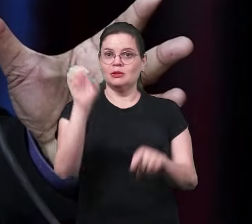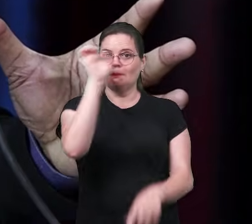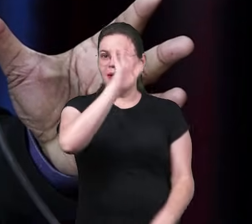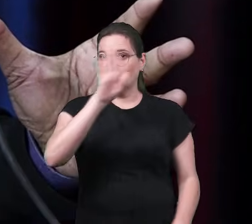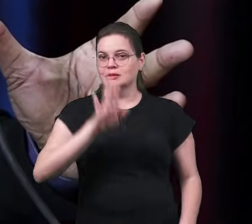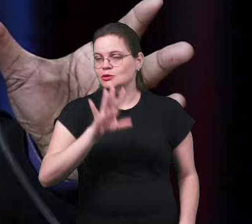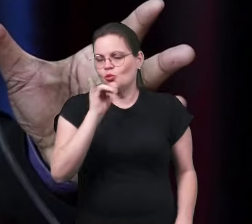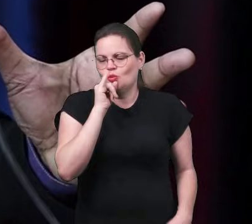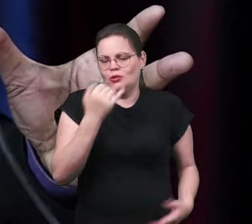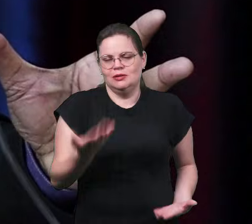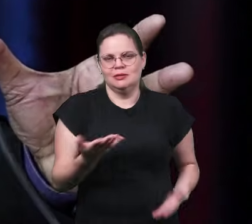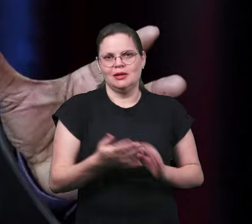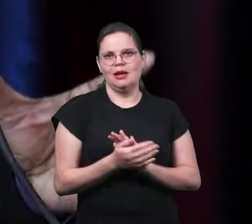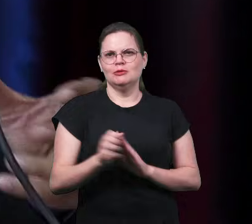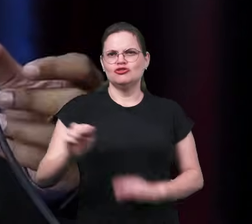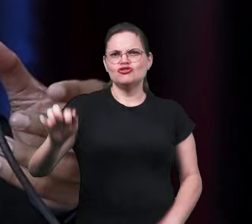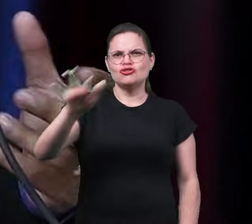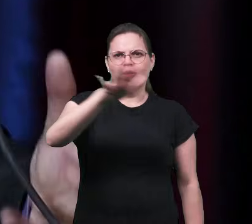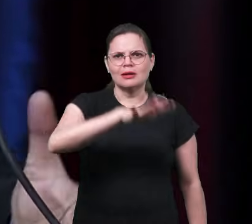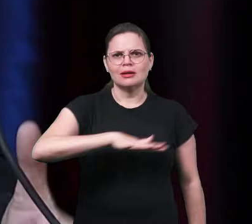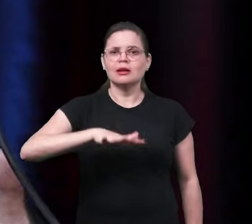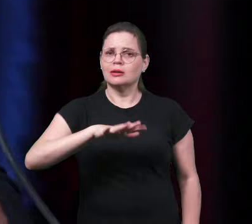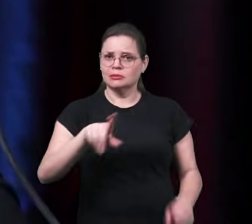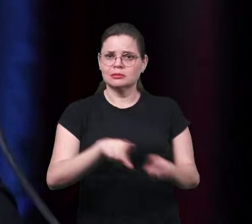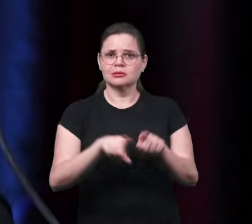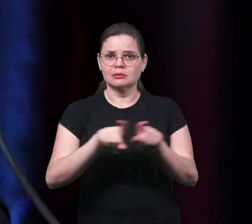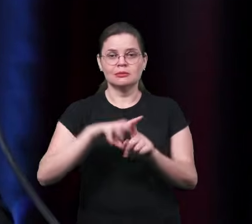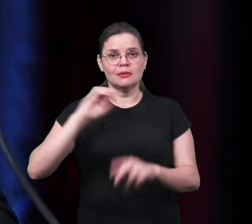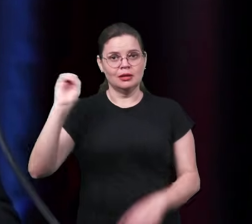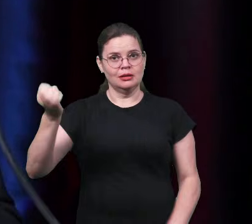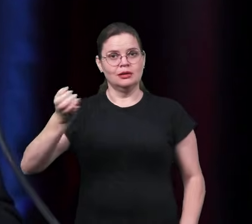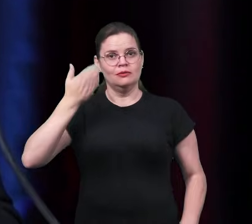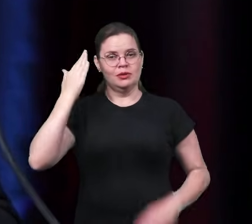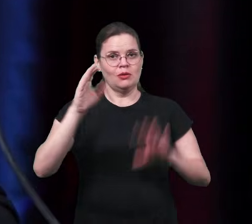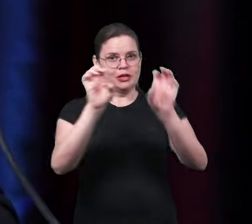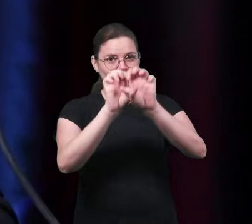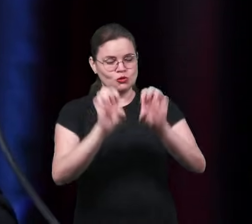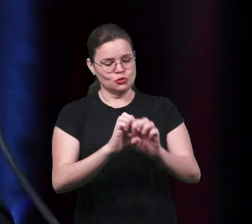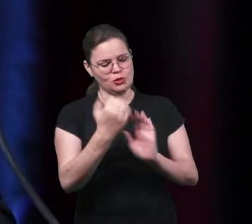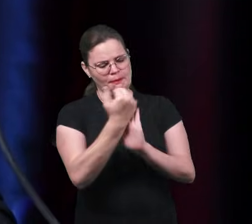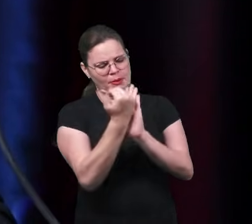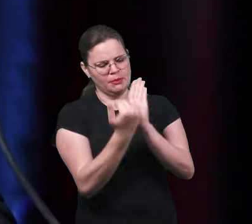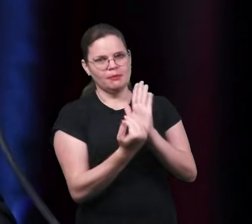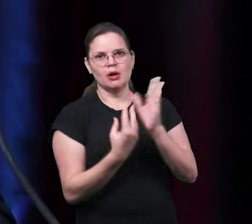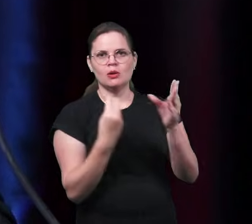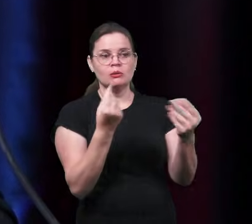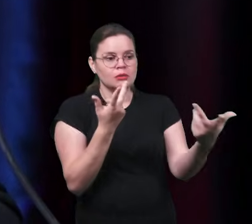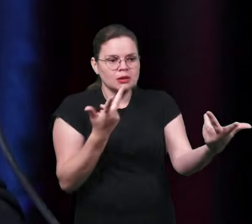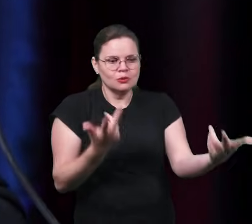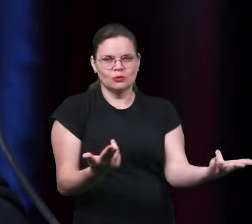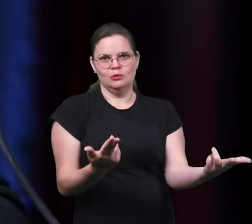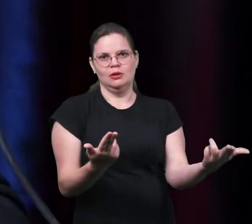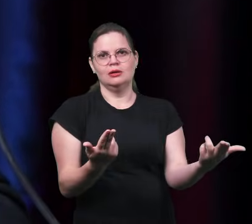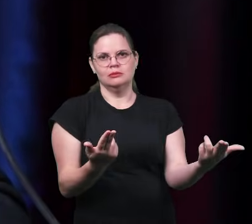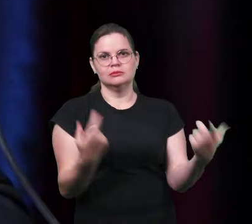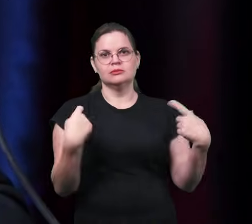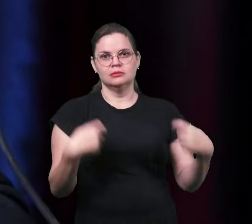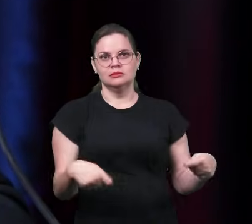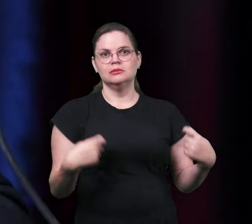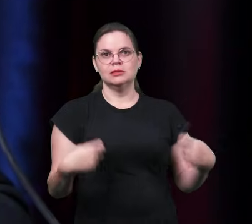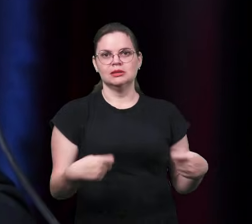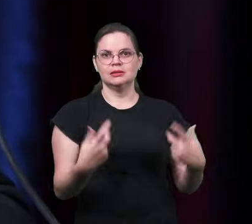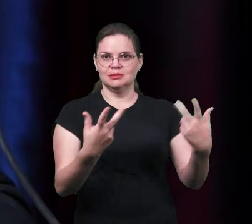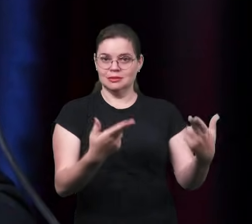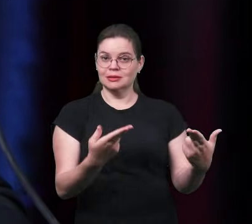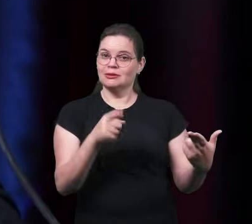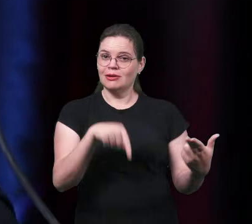a nossa, na igreja, o Senhor também revelou que a estrutura da igreja fosse feita da mesma forma, seguindo o exemplo